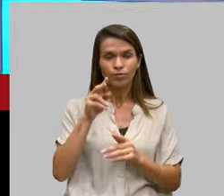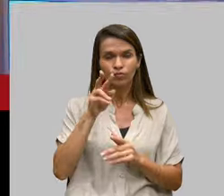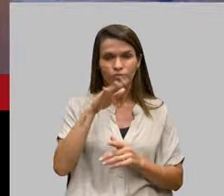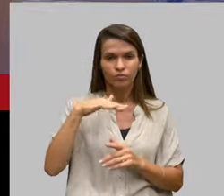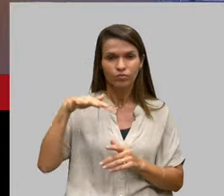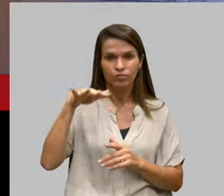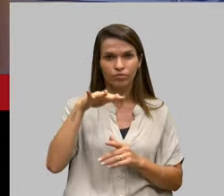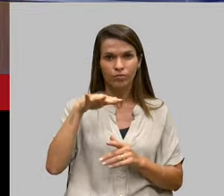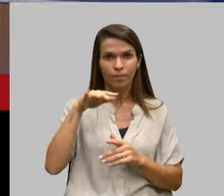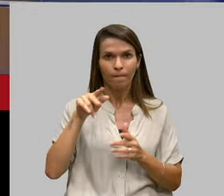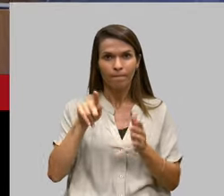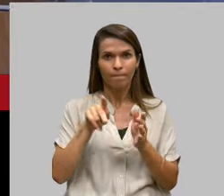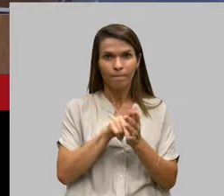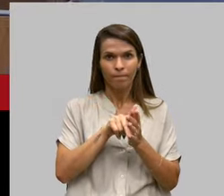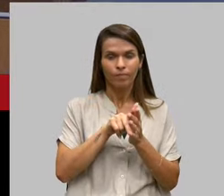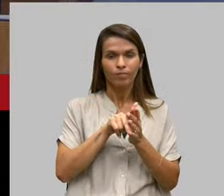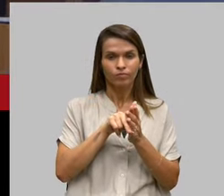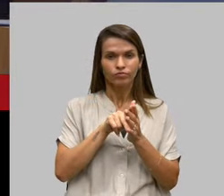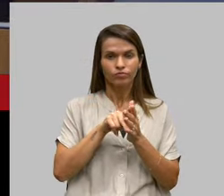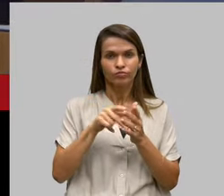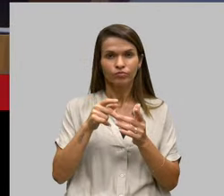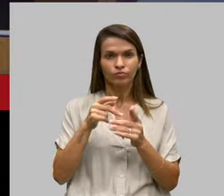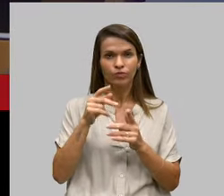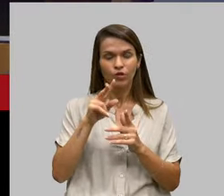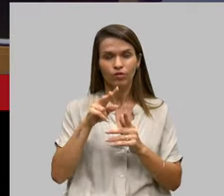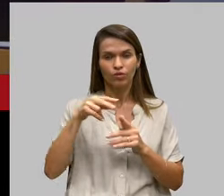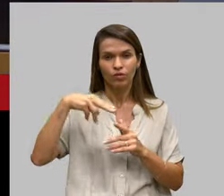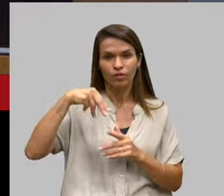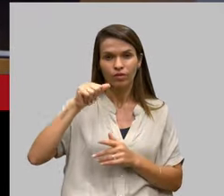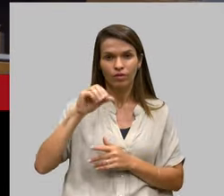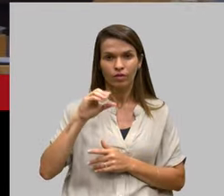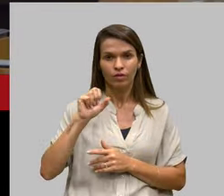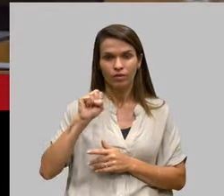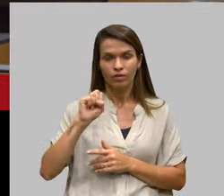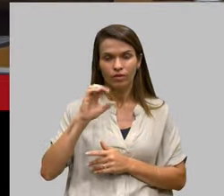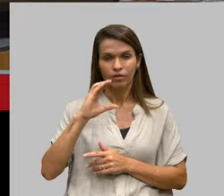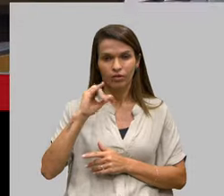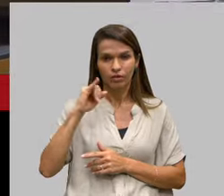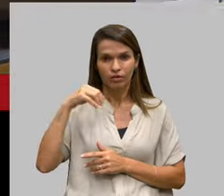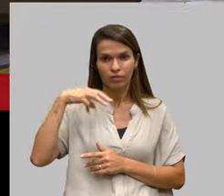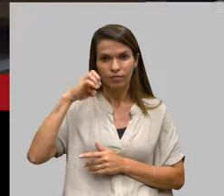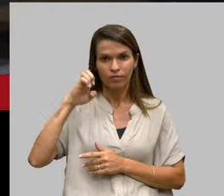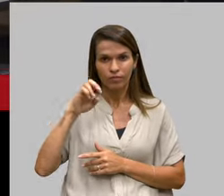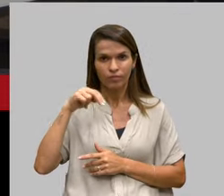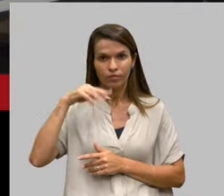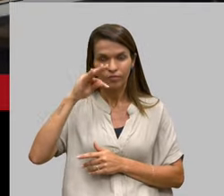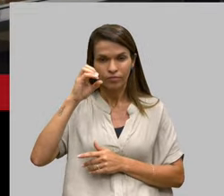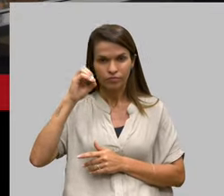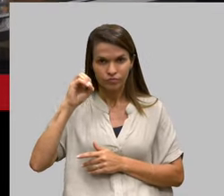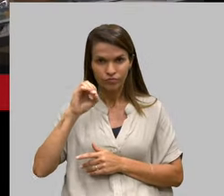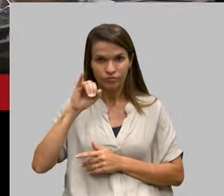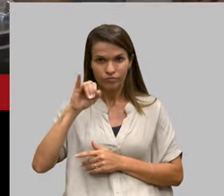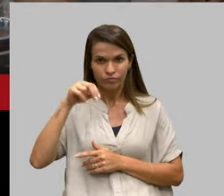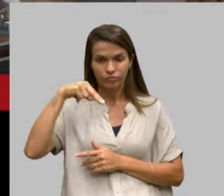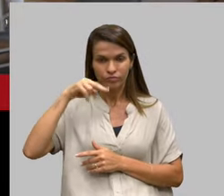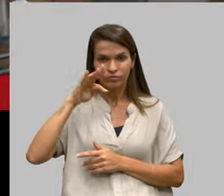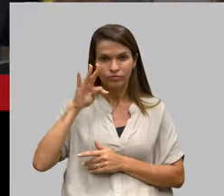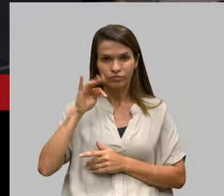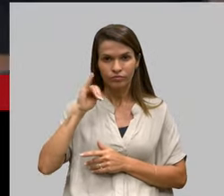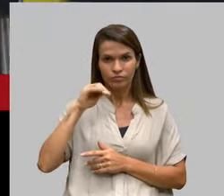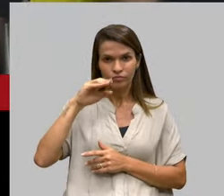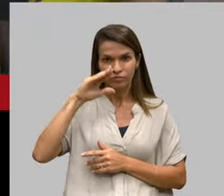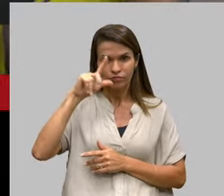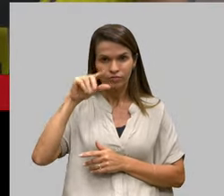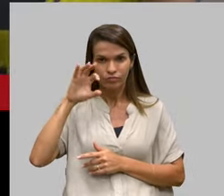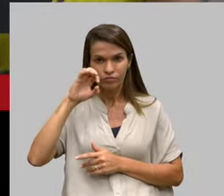à extinção e nós vamos fazer uma viagem ao passado e eu gostaria de contar com vocês